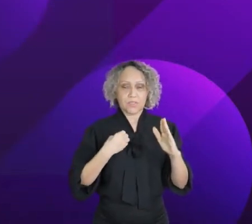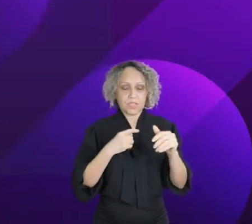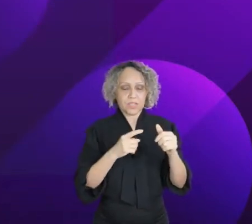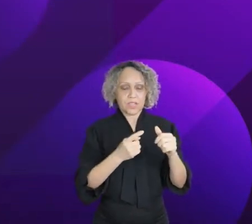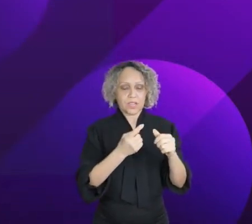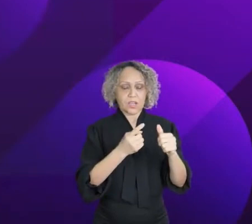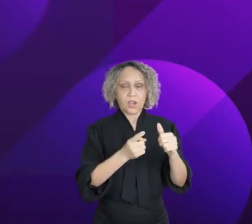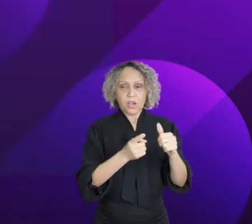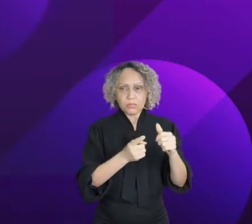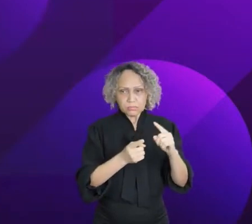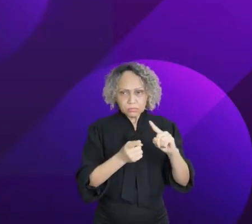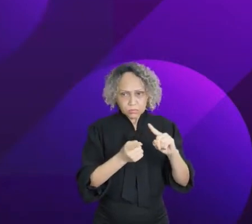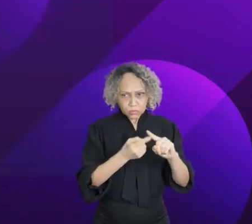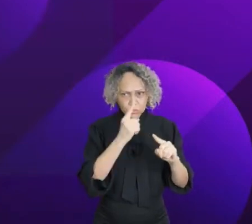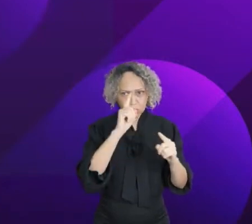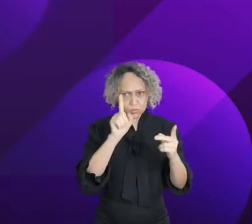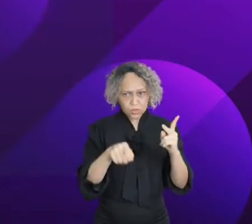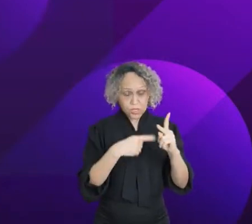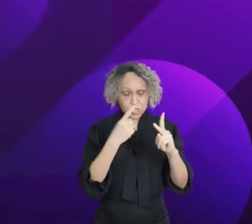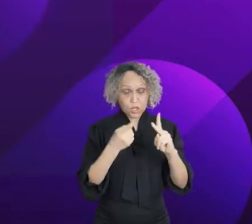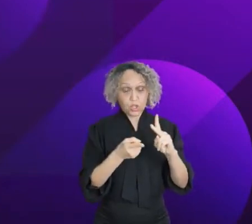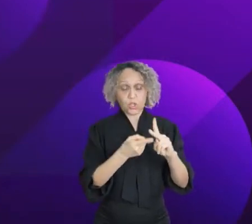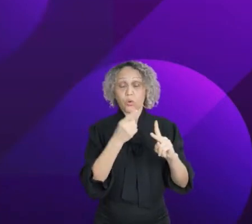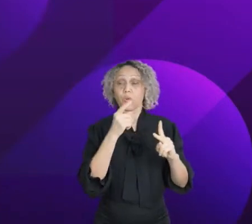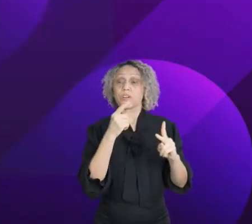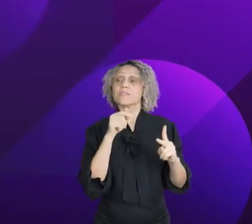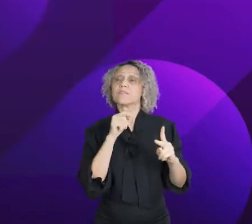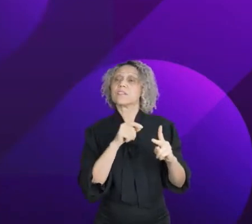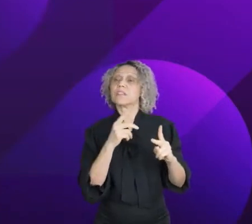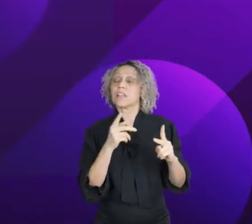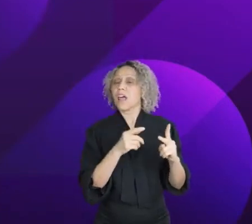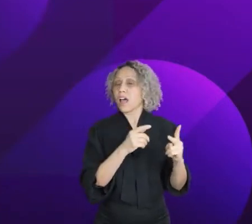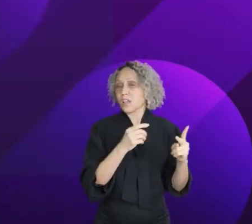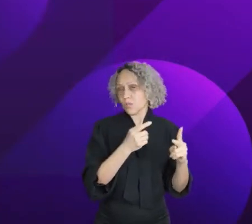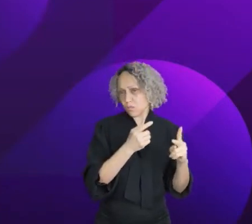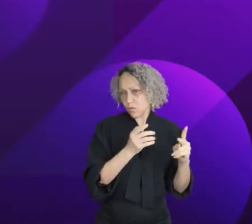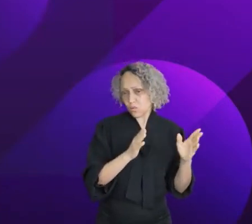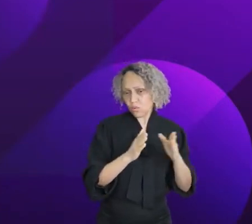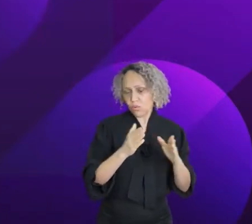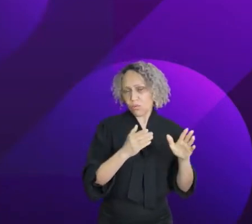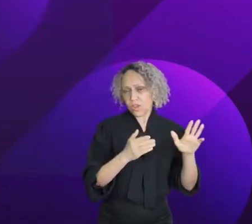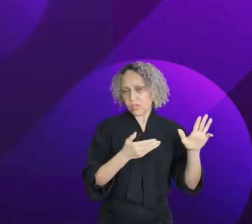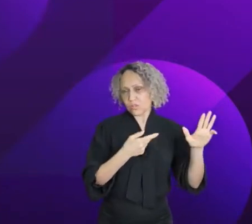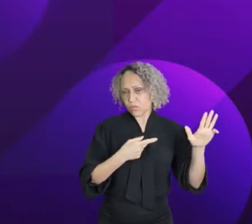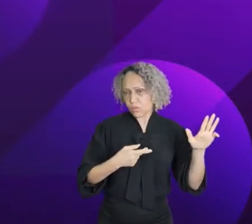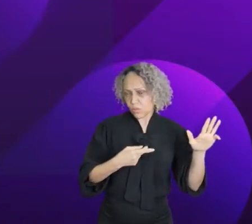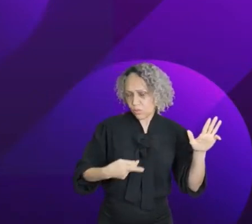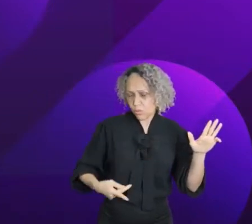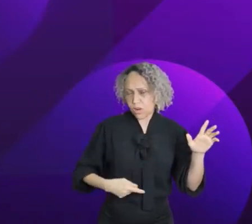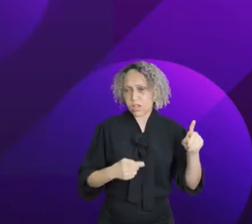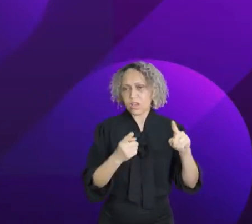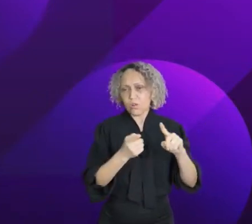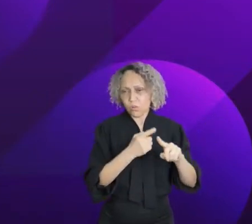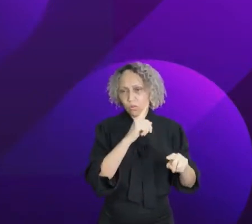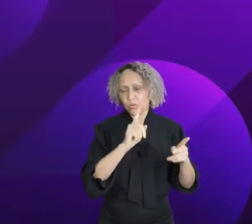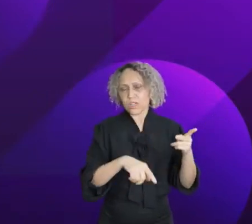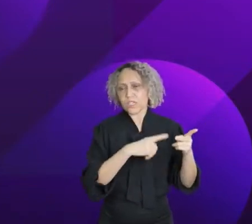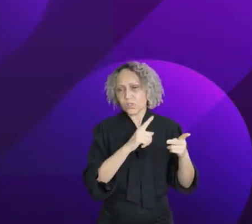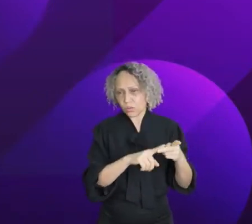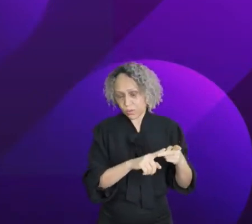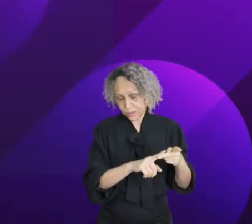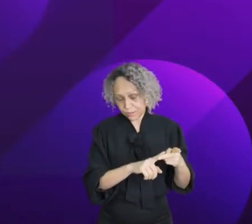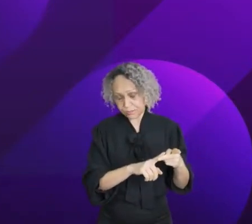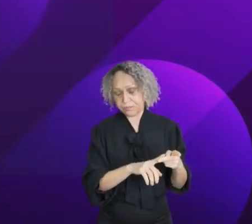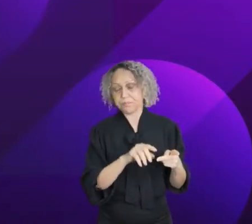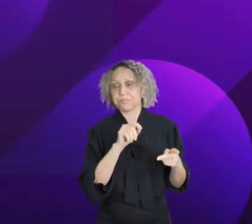teve uma relação reduzida de diálogo com as grandes cooperativas, então era um olhar de